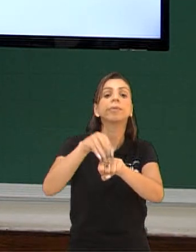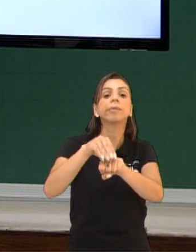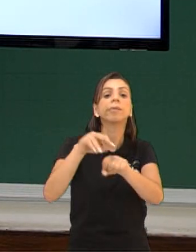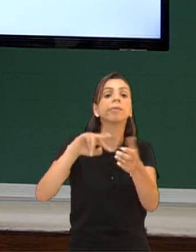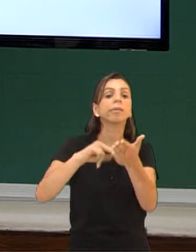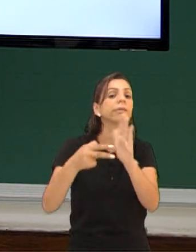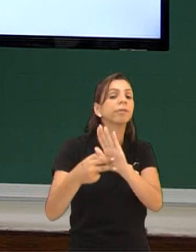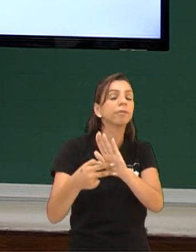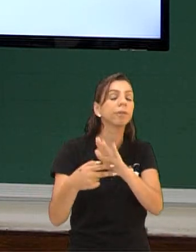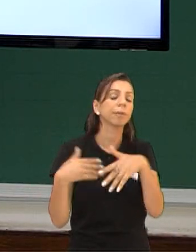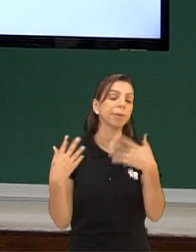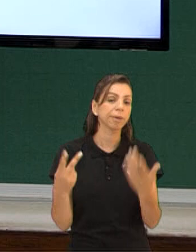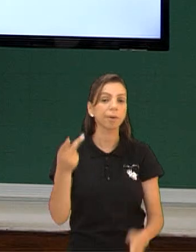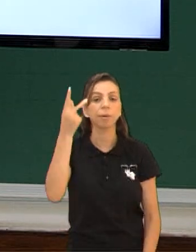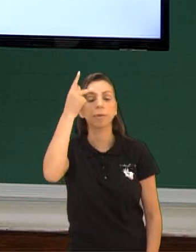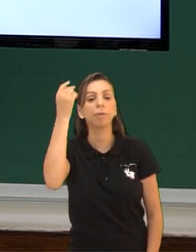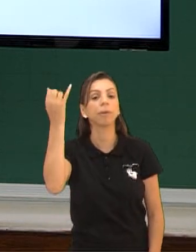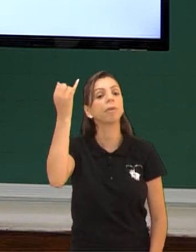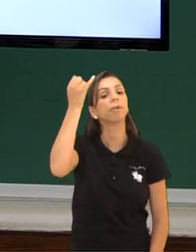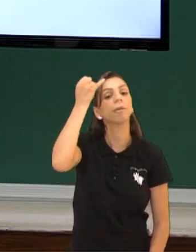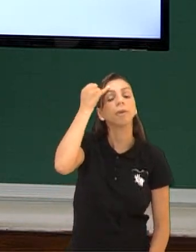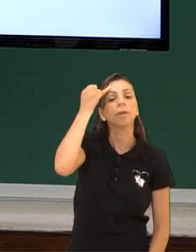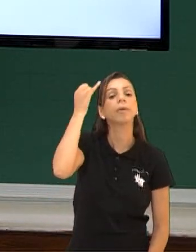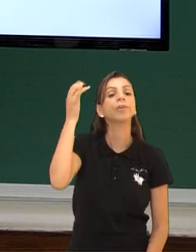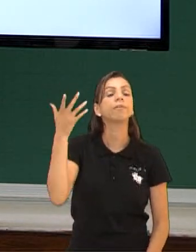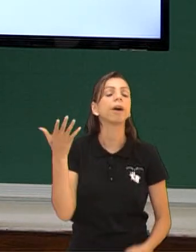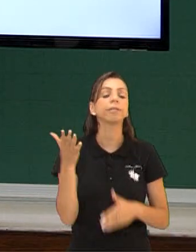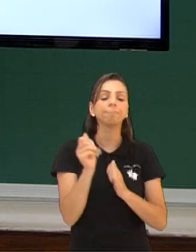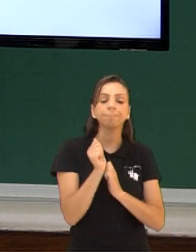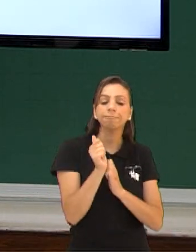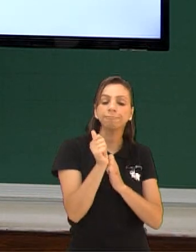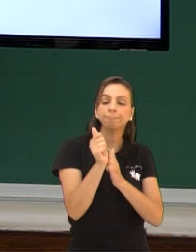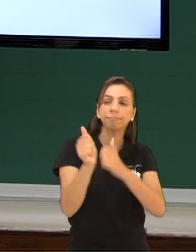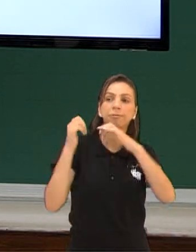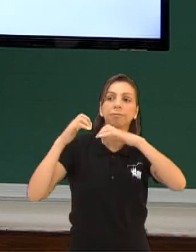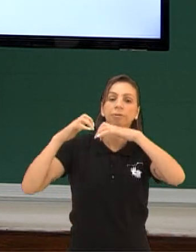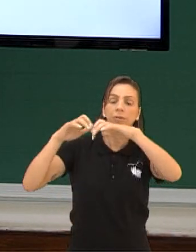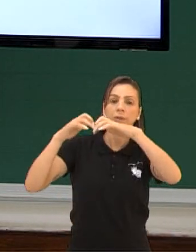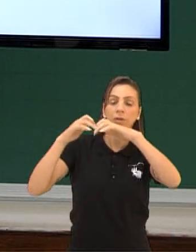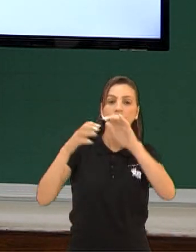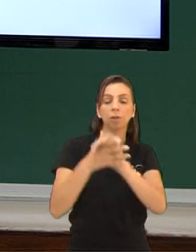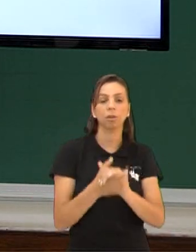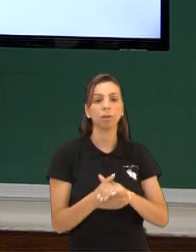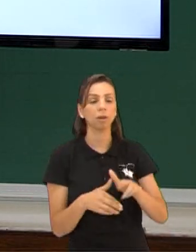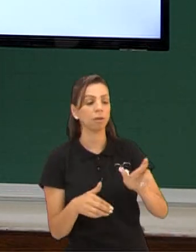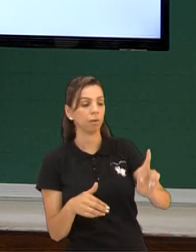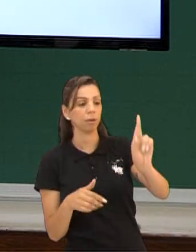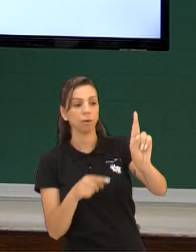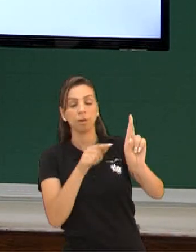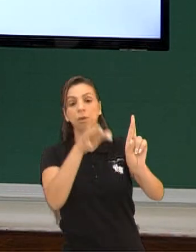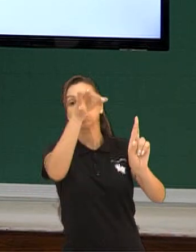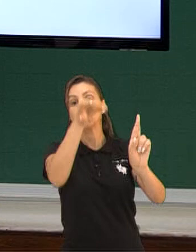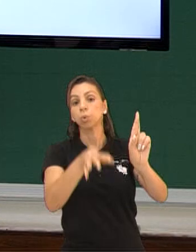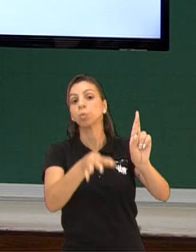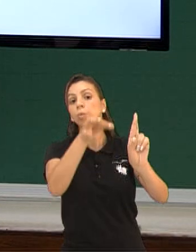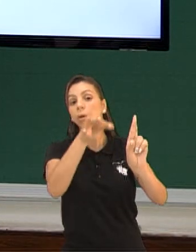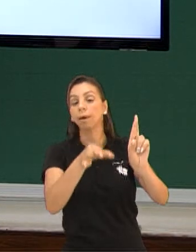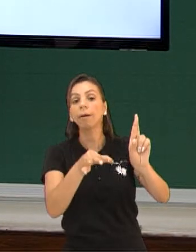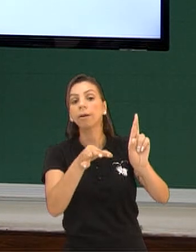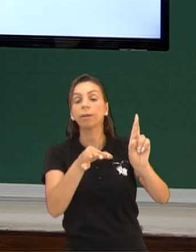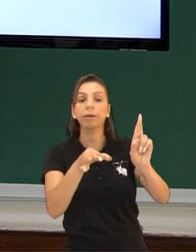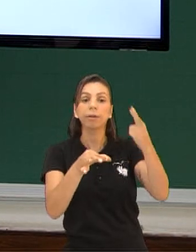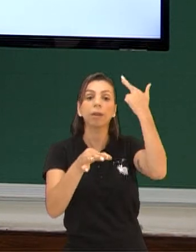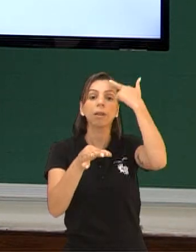duas questões, o Kant vai nortear a sua reflexão. Colocando a razão num tribunal significa julgar se a razão